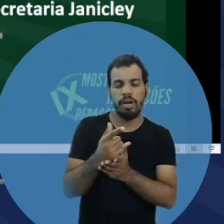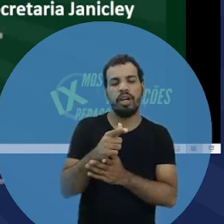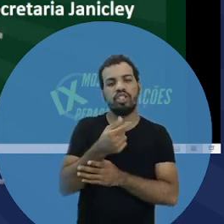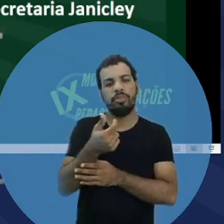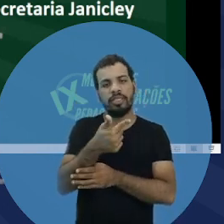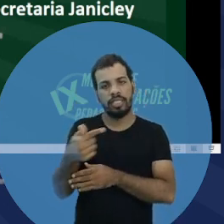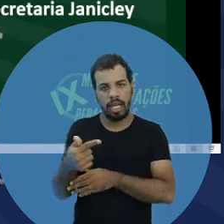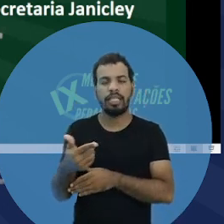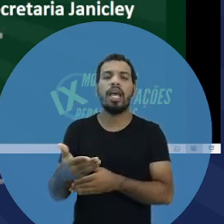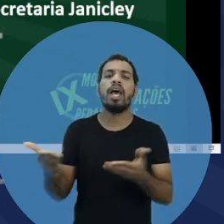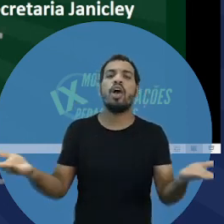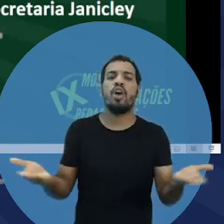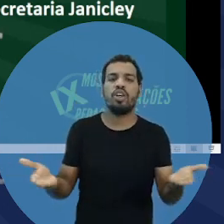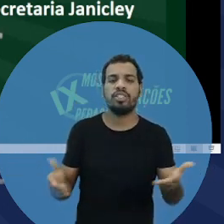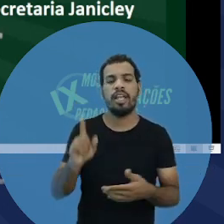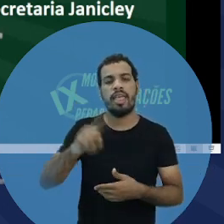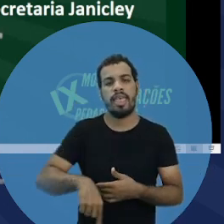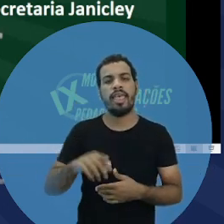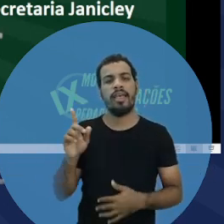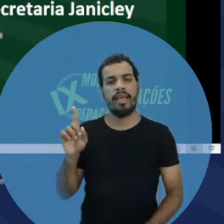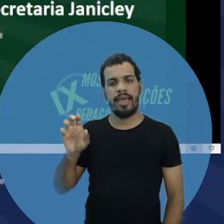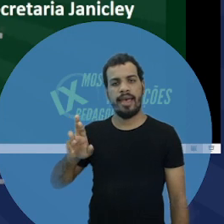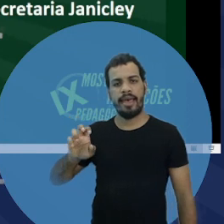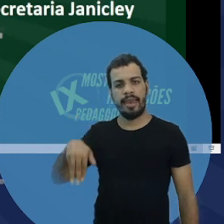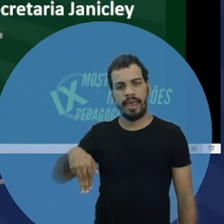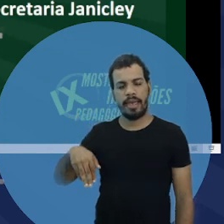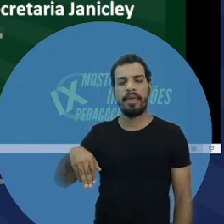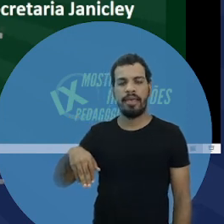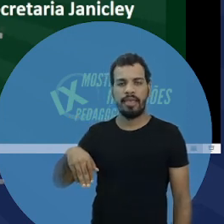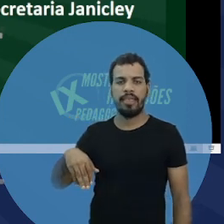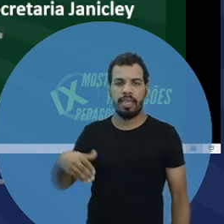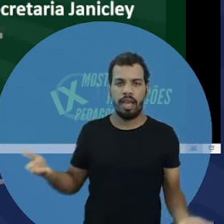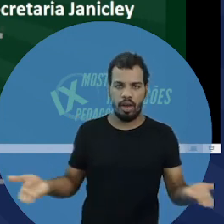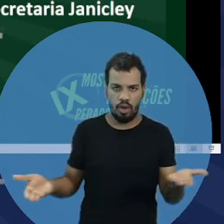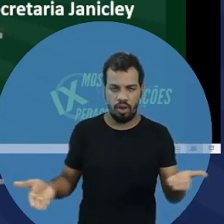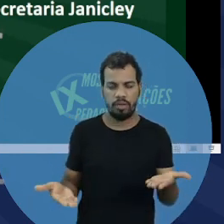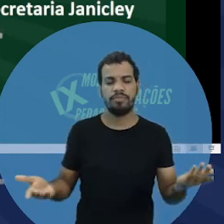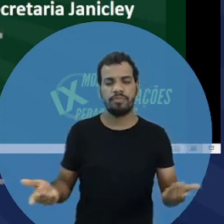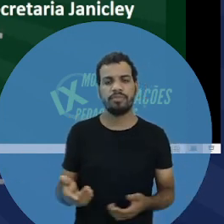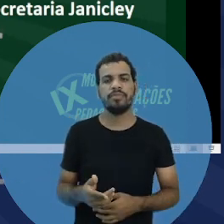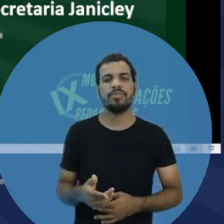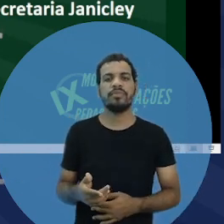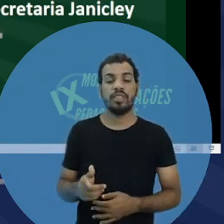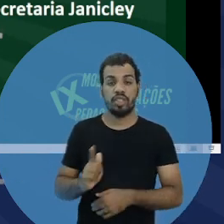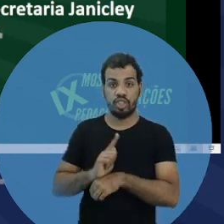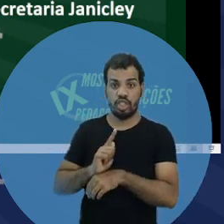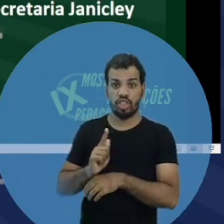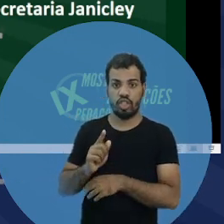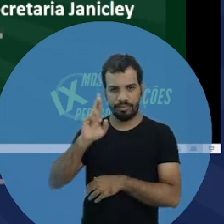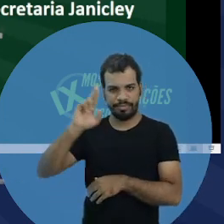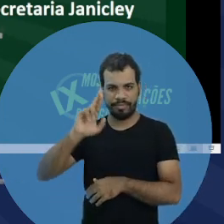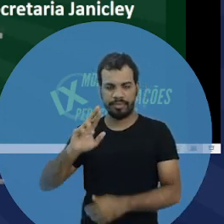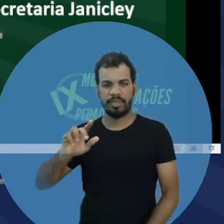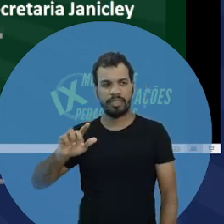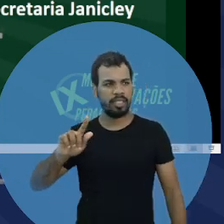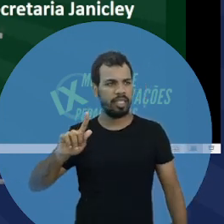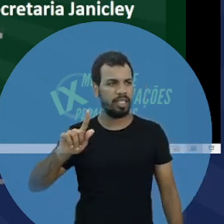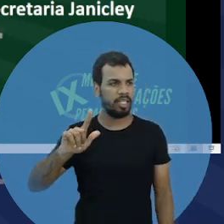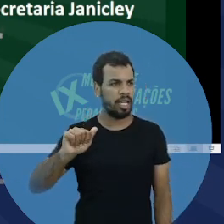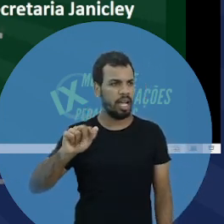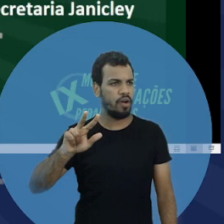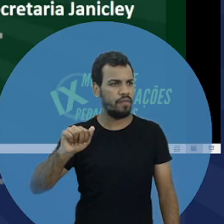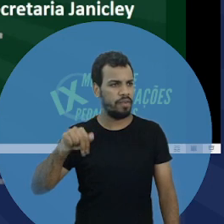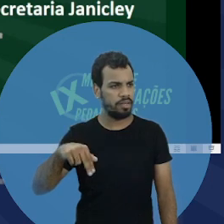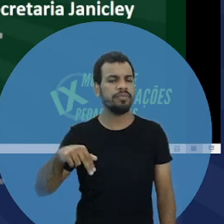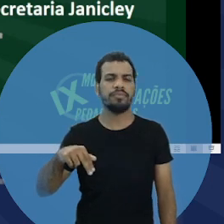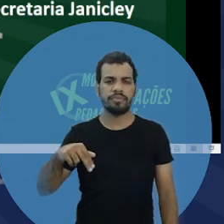em Belo Jardim. Temos como nossa gestora Galba Cristiane, nossa assistente de gestão Josenilda de Abreu e